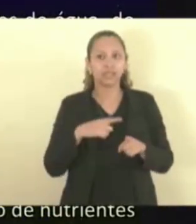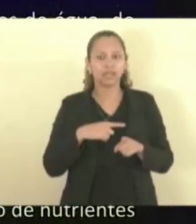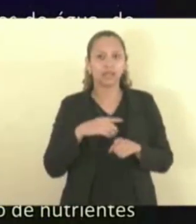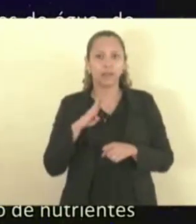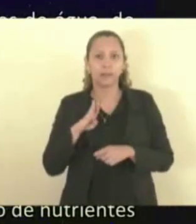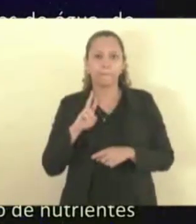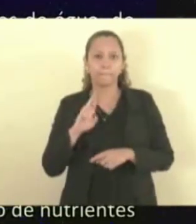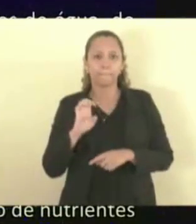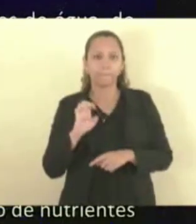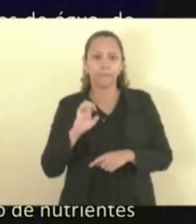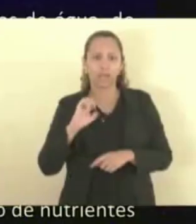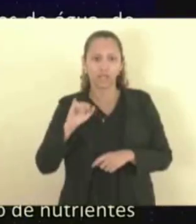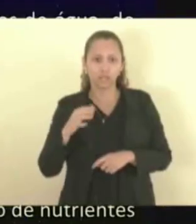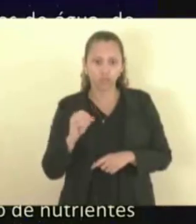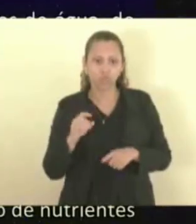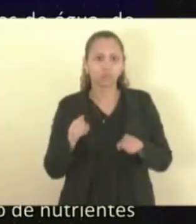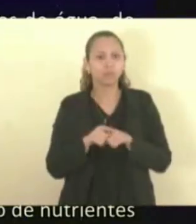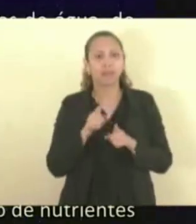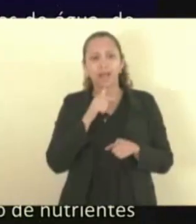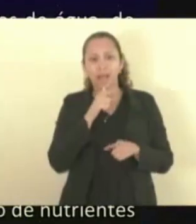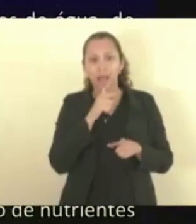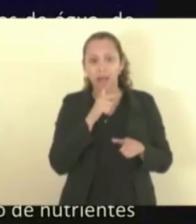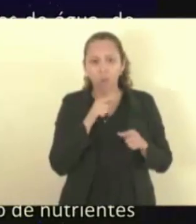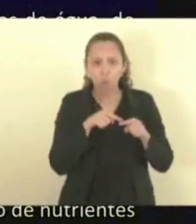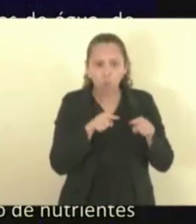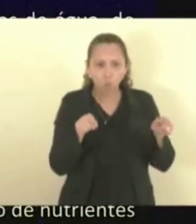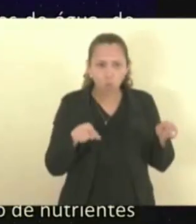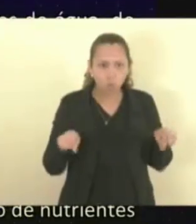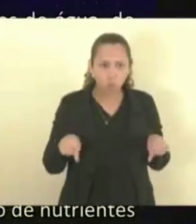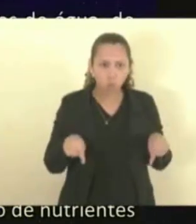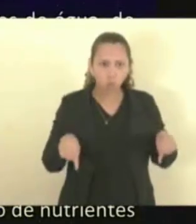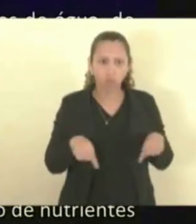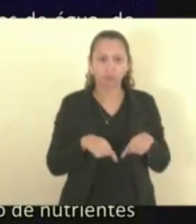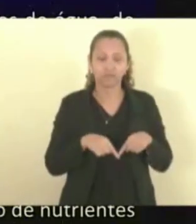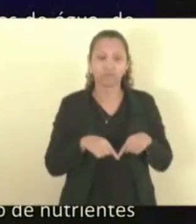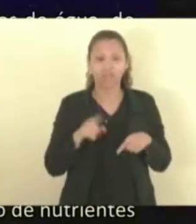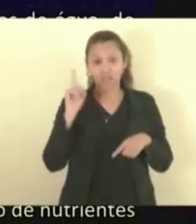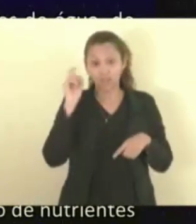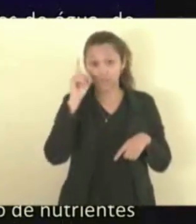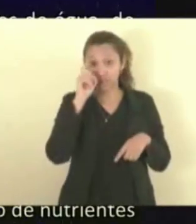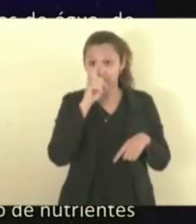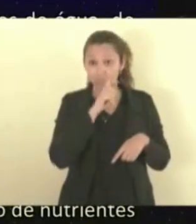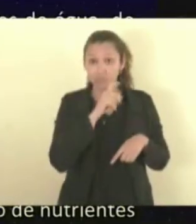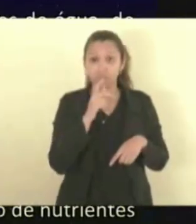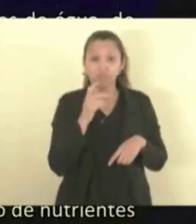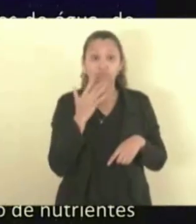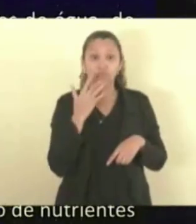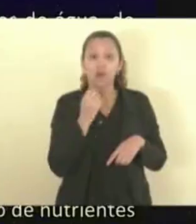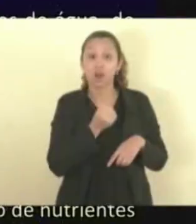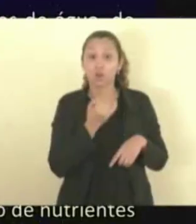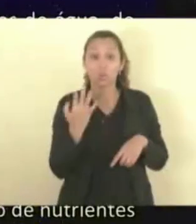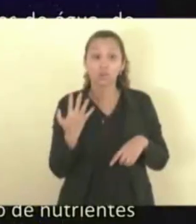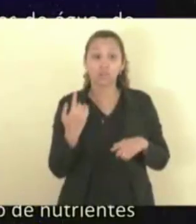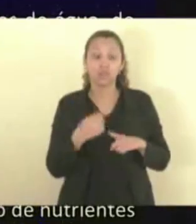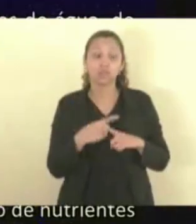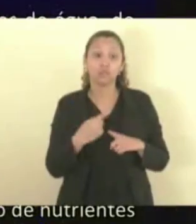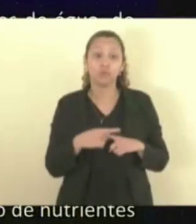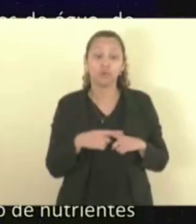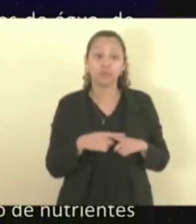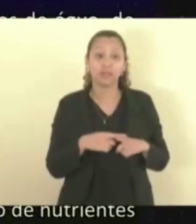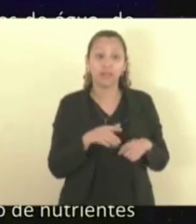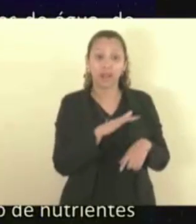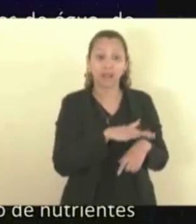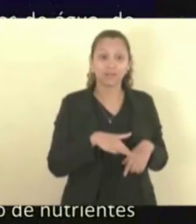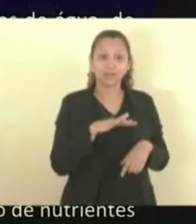entre o sistema aquático e o terrestre. Muito difícil delimitá-las precisamente porque são áreas que variam bastante ao longo do